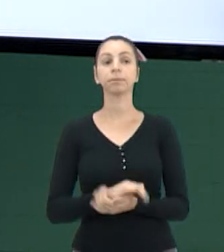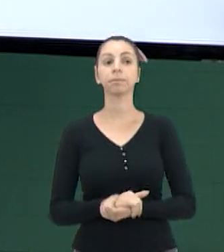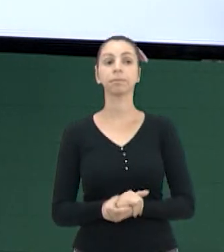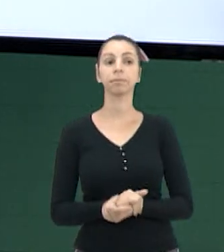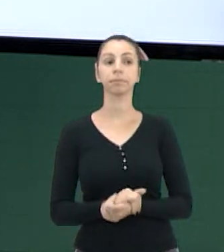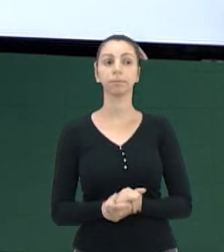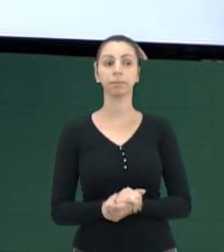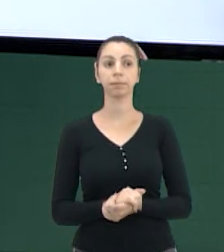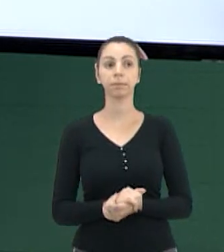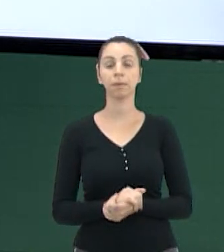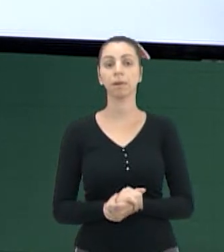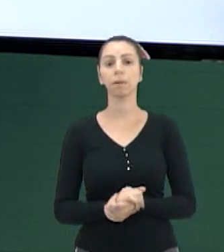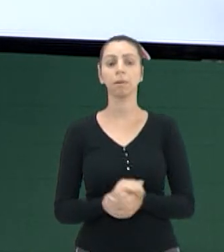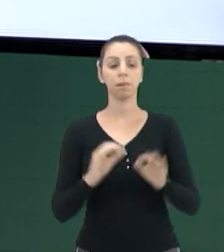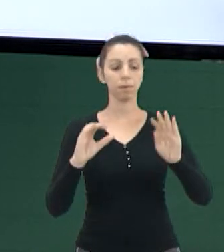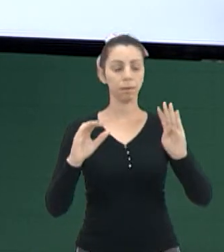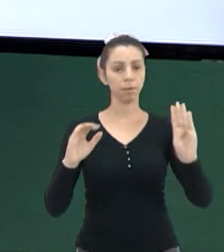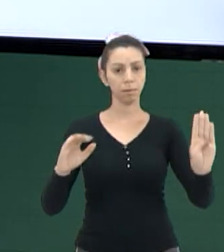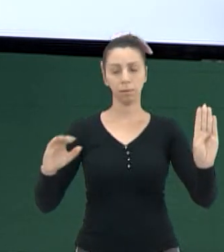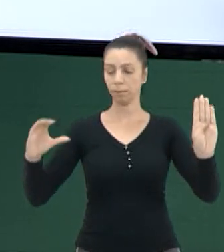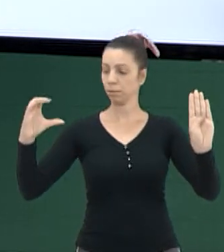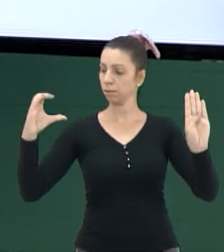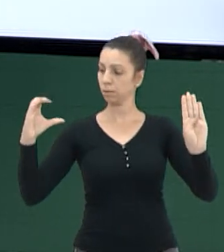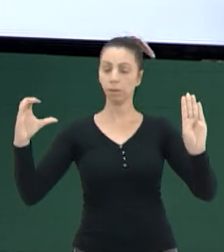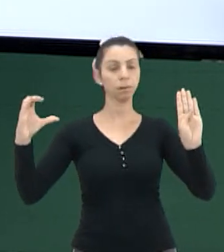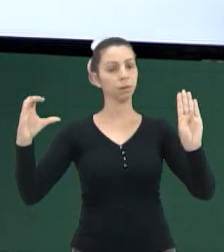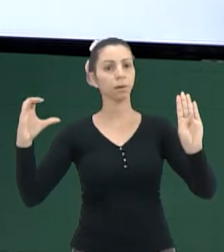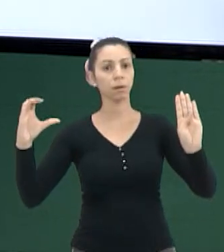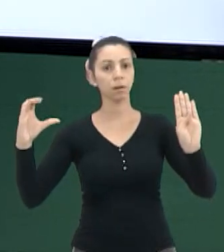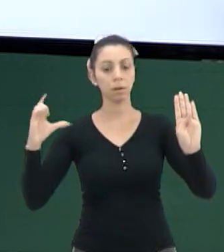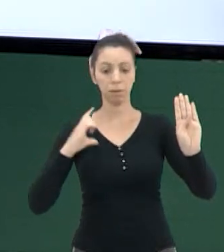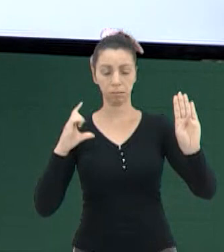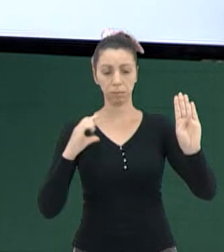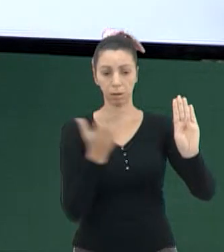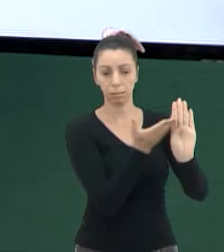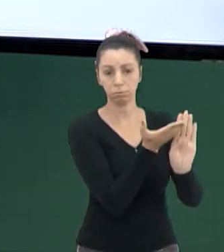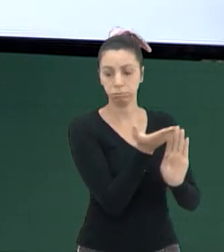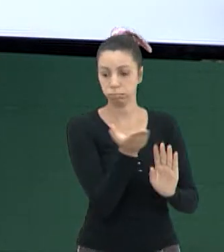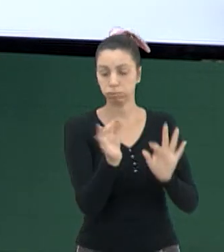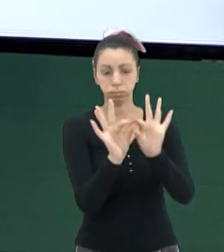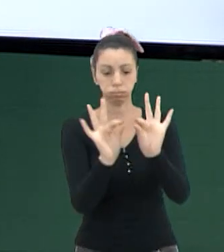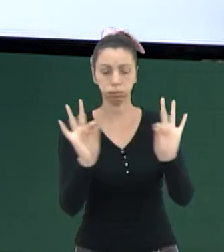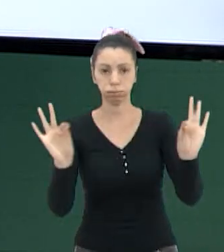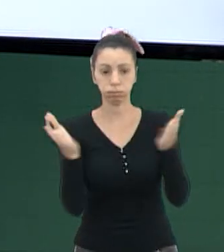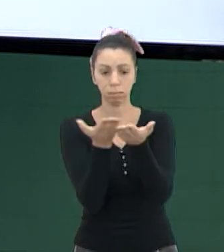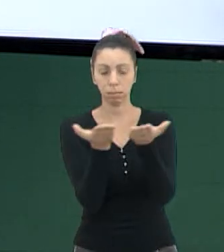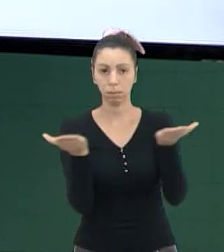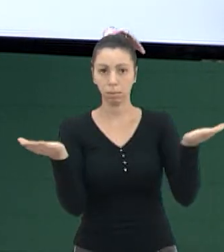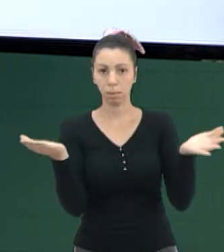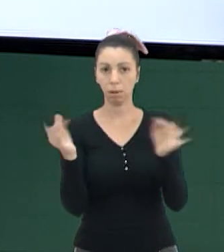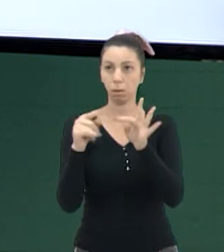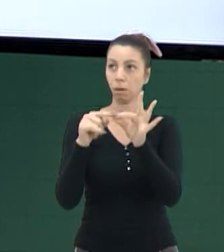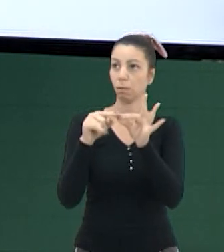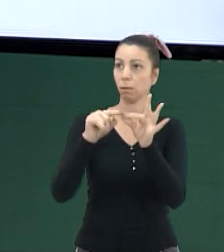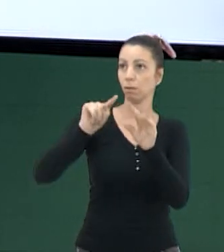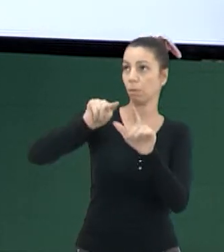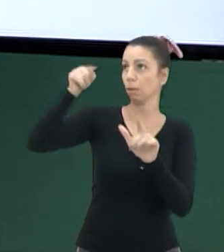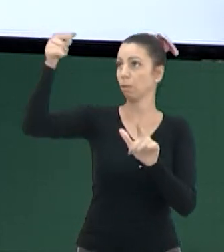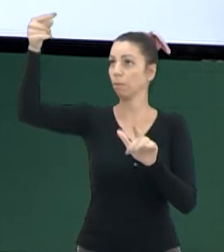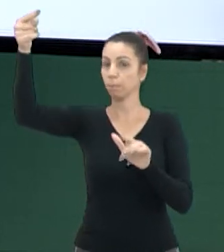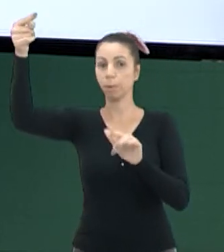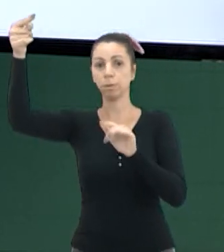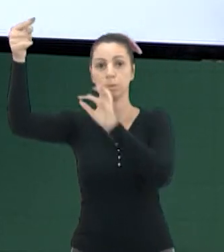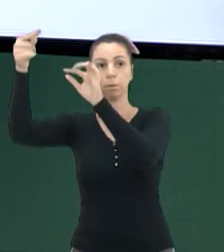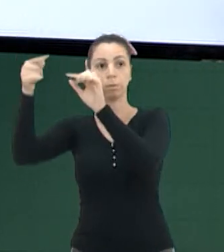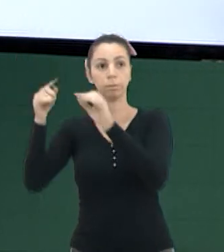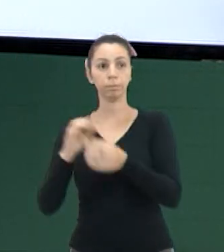de ângulo do vértice. Então, vejam lá, eu tenho que a base, que é o lado oposto, né, ao meu